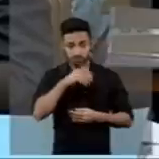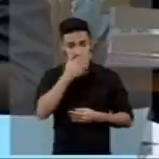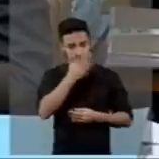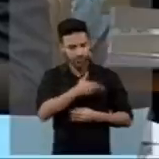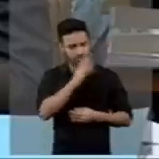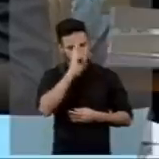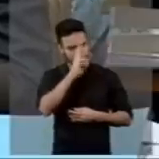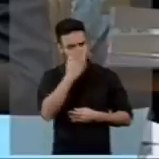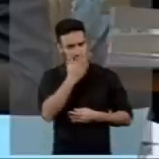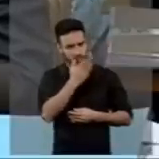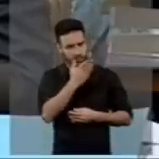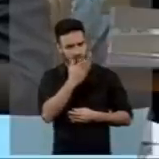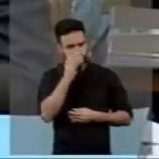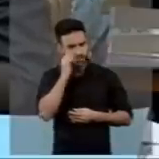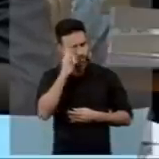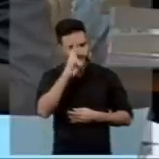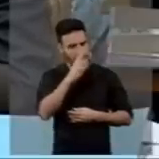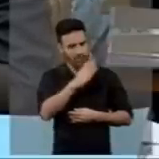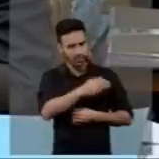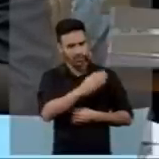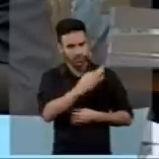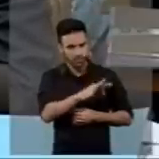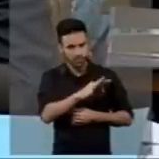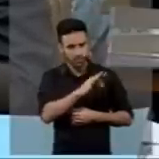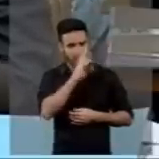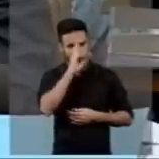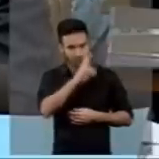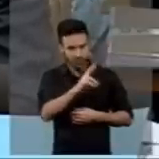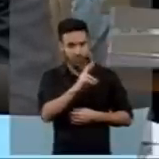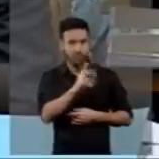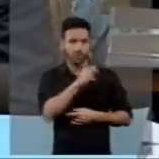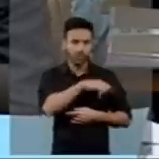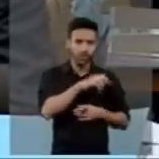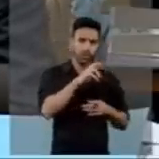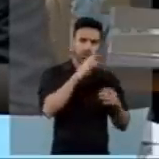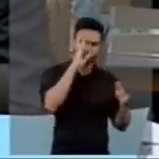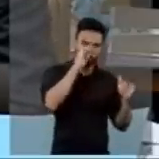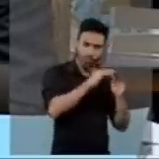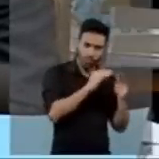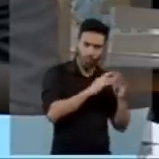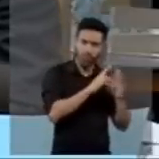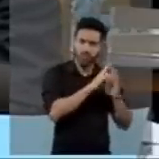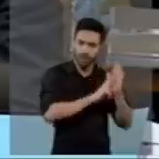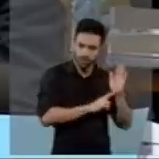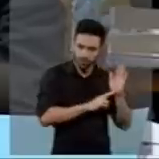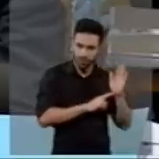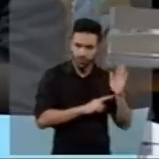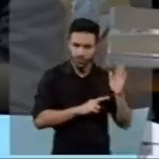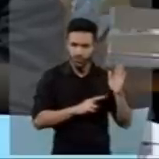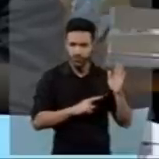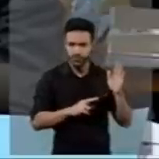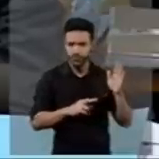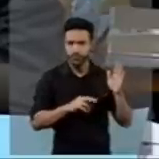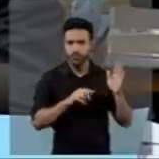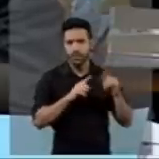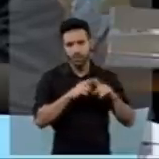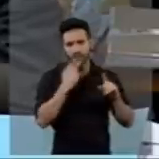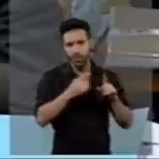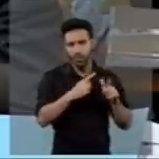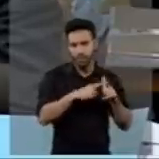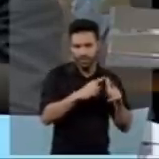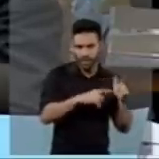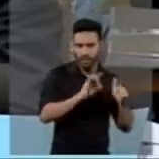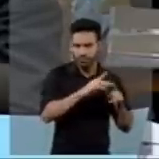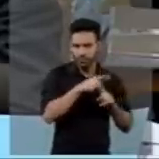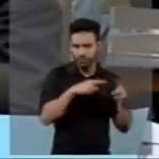Excelência. Não é? Acompanhei o relator. Vossa Excelência, porque o relator julga parcialmente procedente, com a observação feita